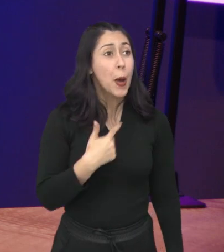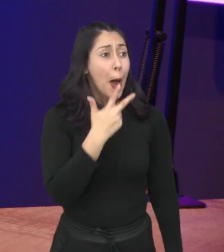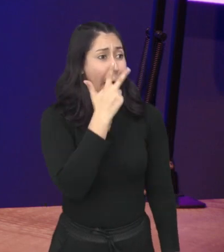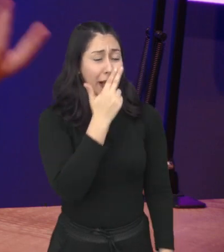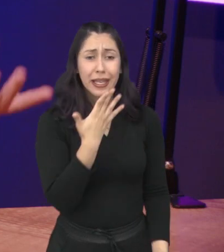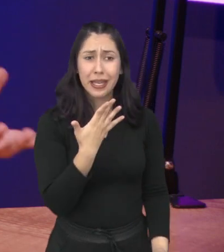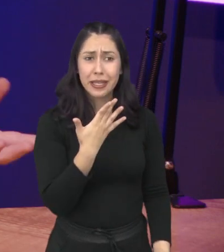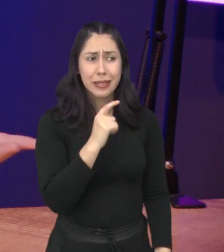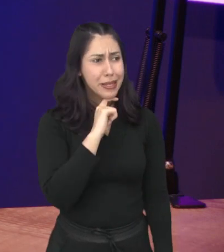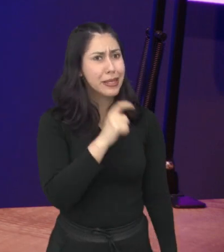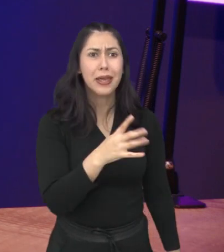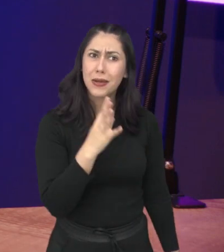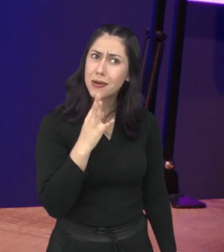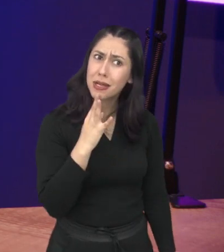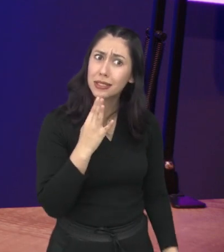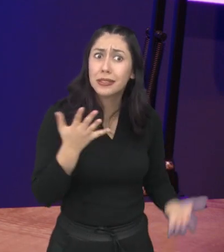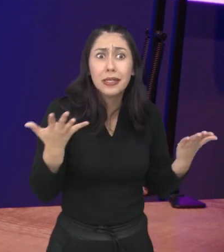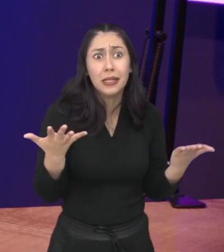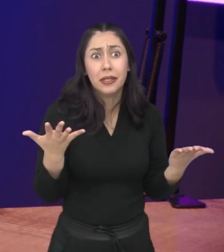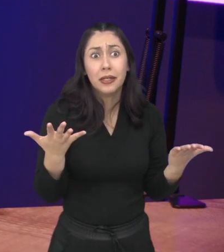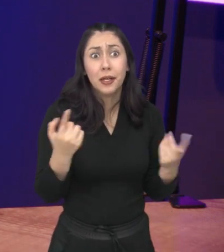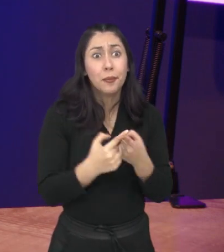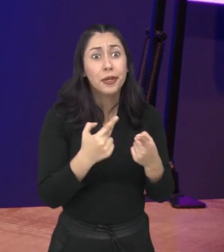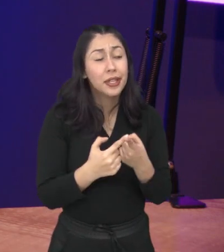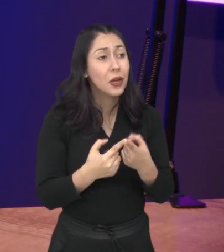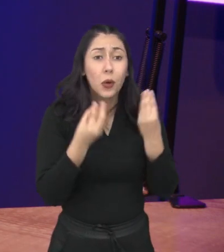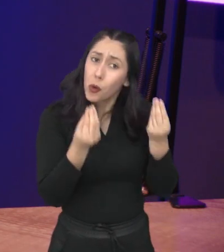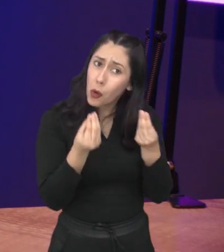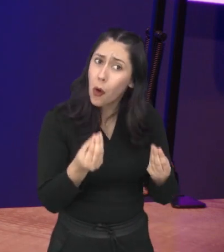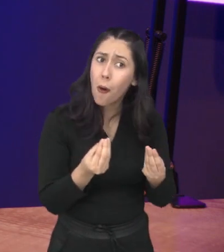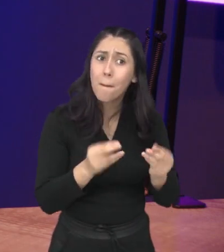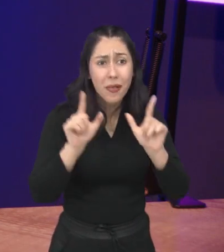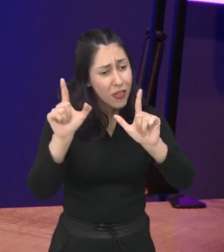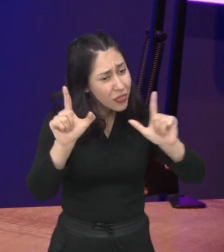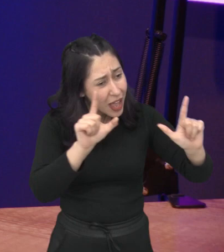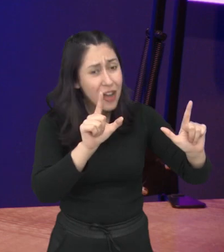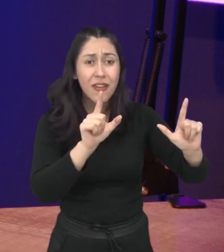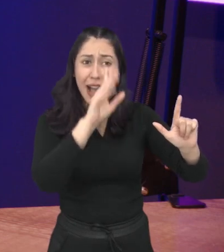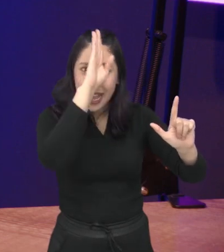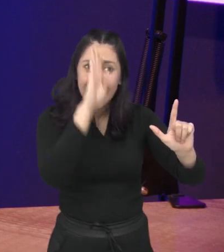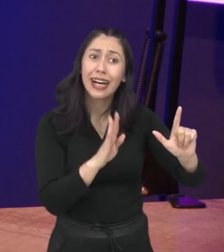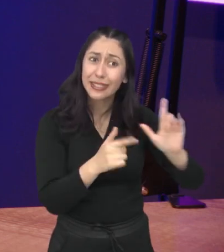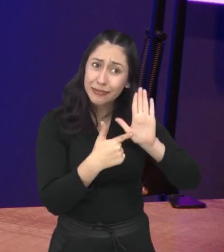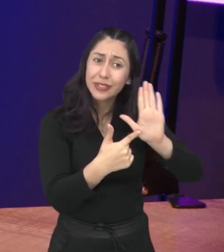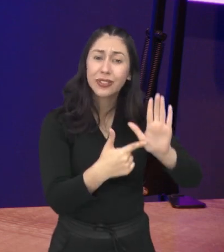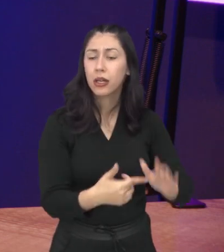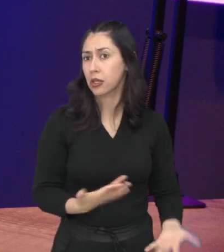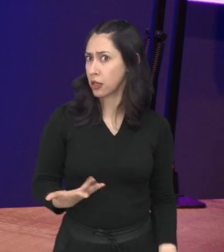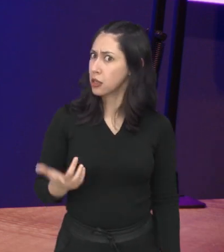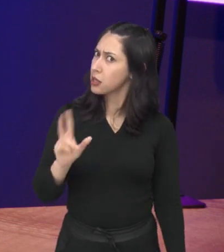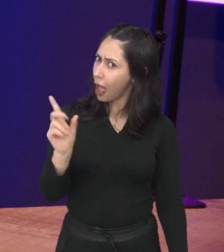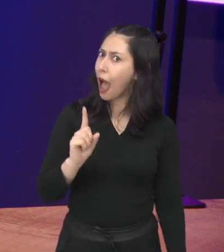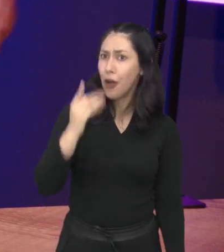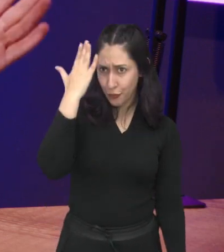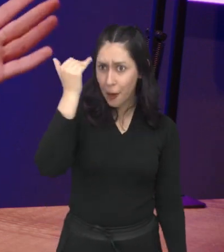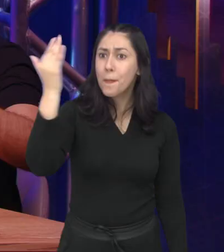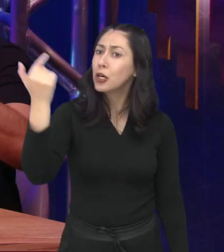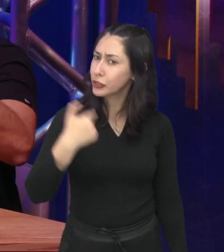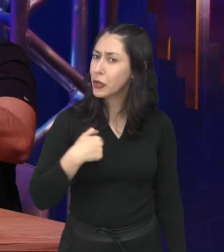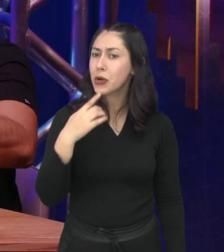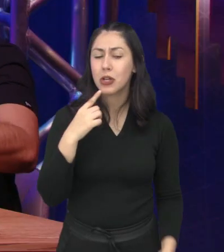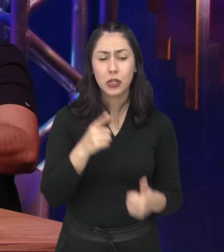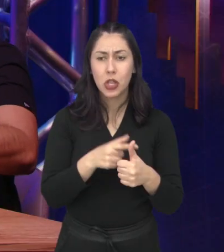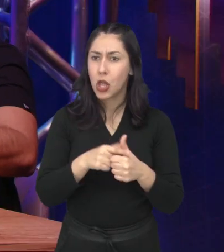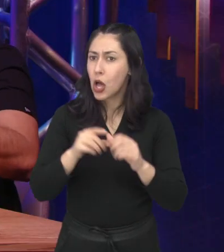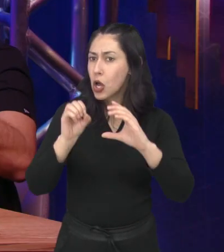gente, de que ninguém conhece essa série, só eu. Mas não é possível, porque ela passou na TV, ela passou na TV aberta. Dawson's Creek é um sucesso,